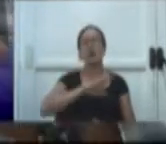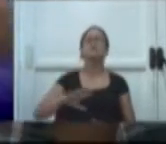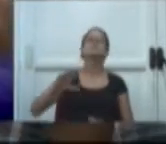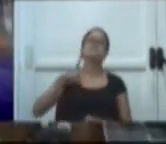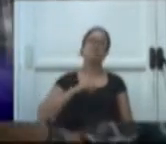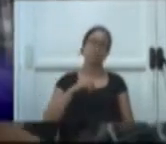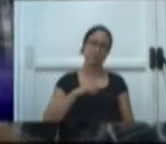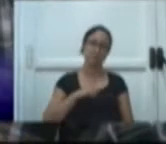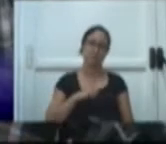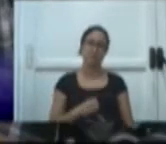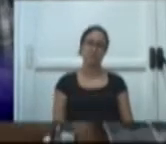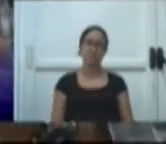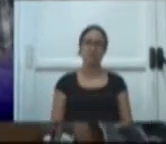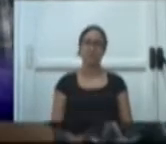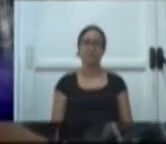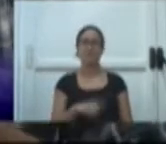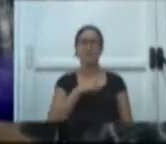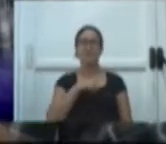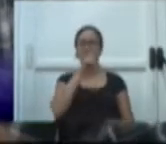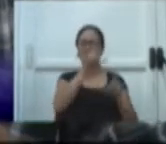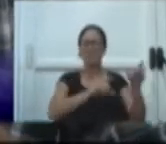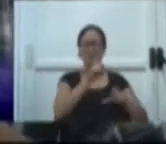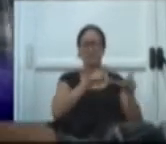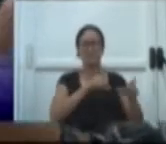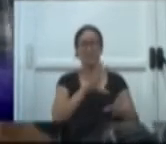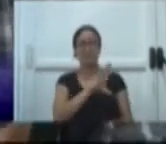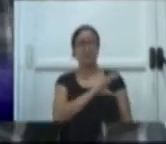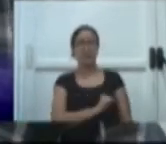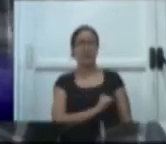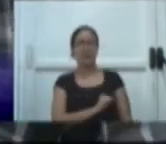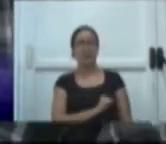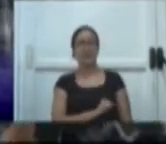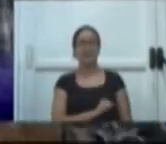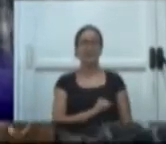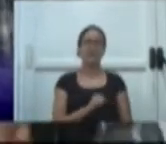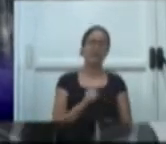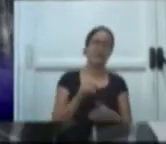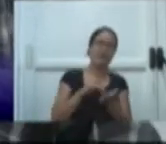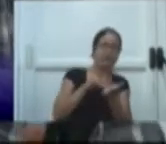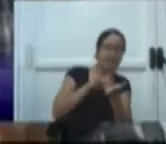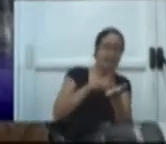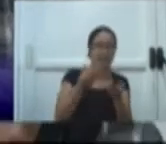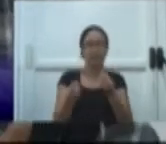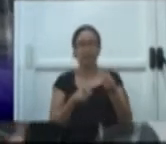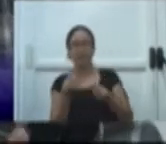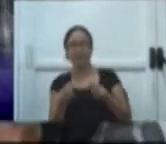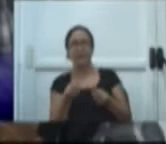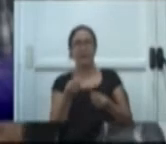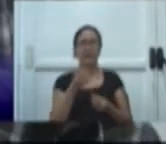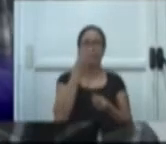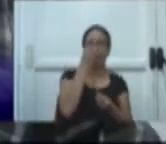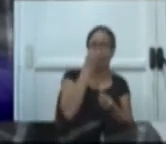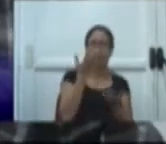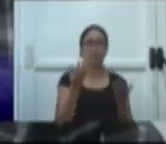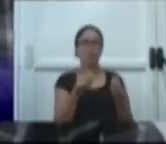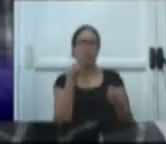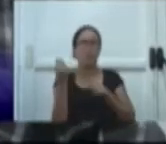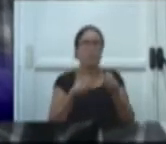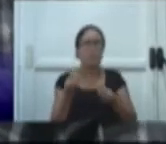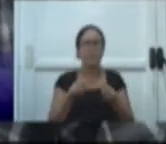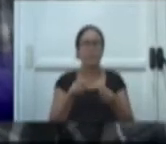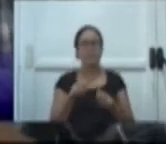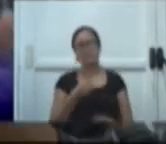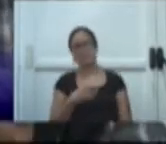sabe? Falaram assim que, estão camuflando os números da dengue. Eu não acredito que o hospital da Santa Casa de